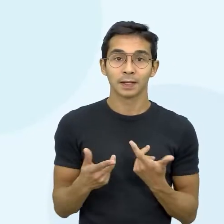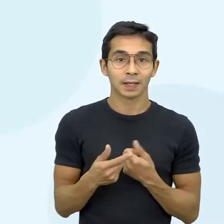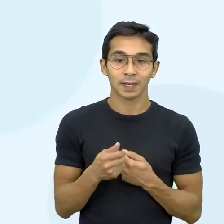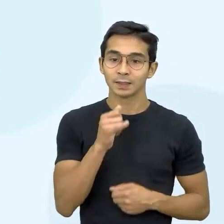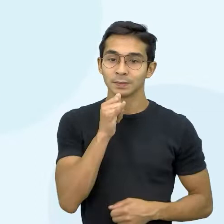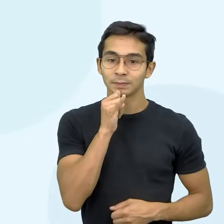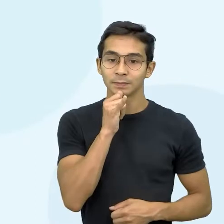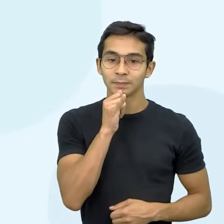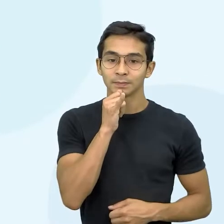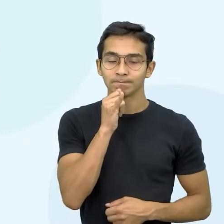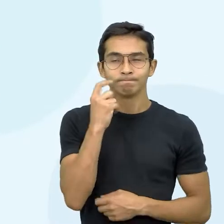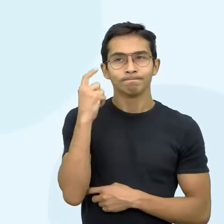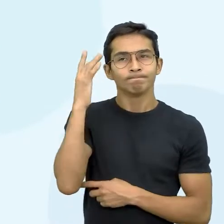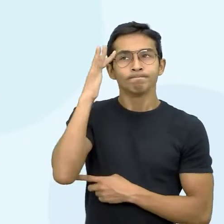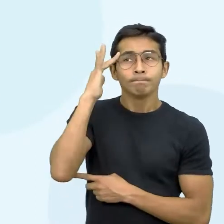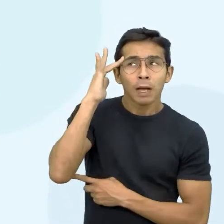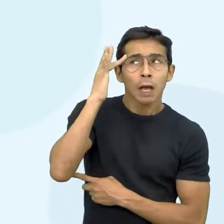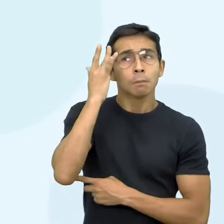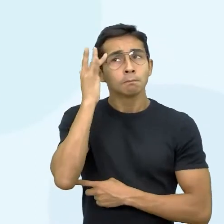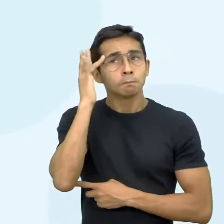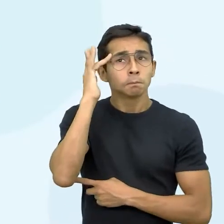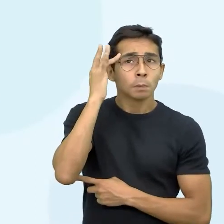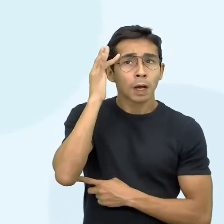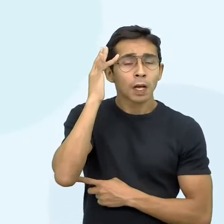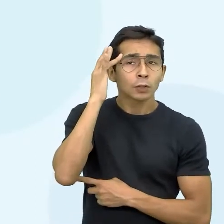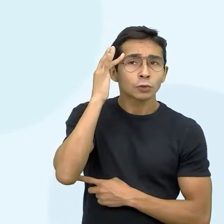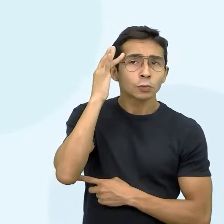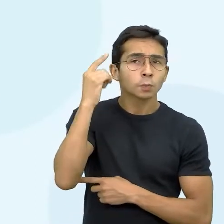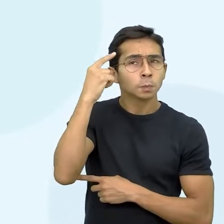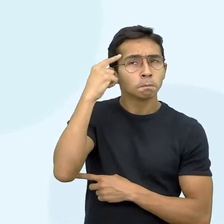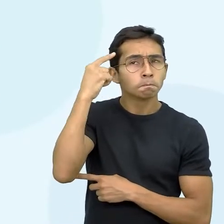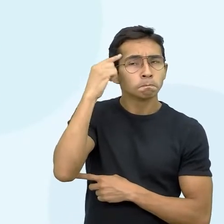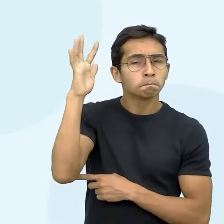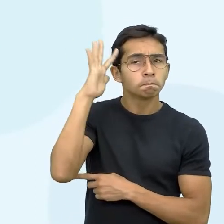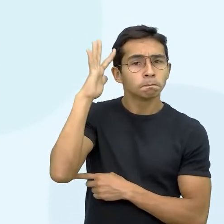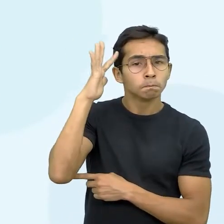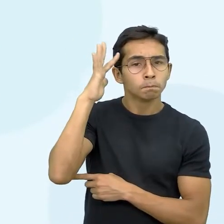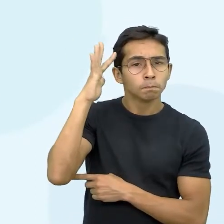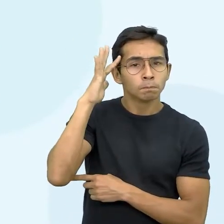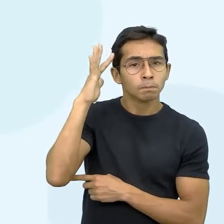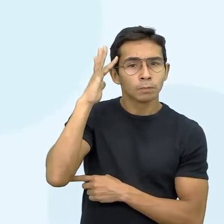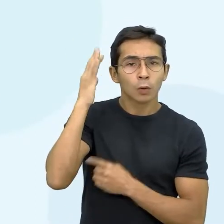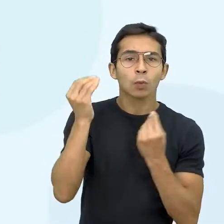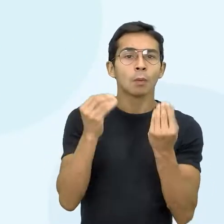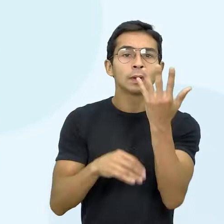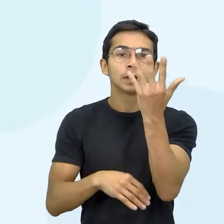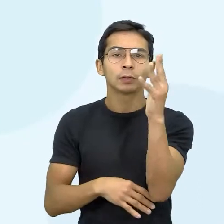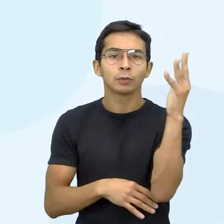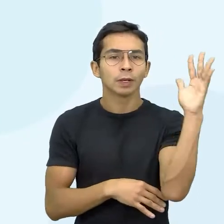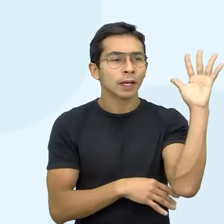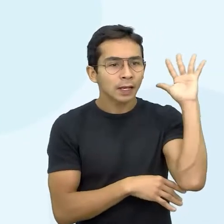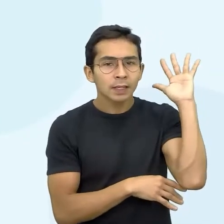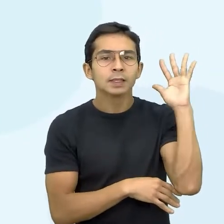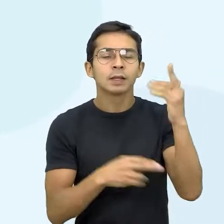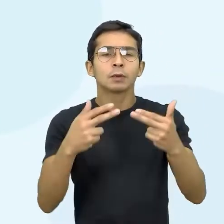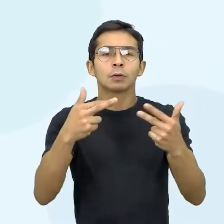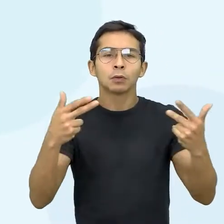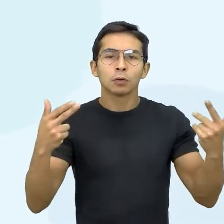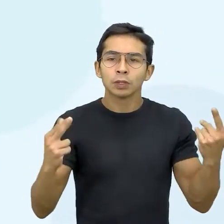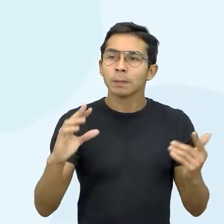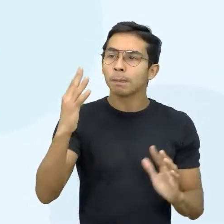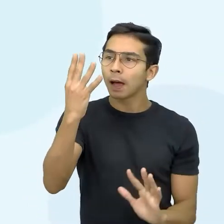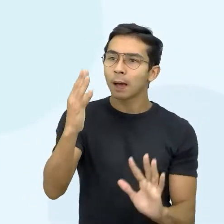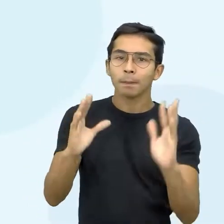testar hipóteses sobre variáveis que interferem na dinâmica dos fenômenos da natureza e de processos